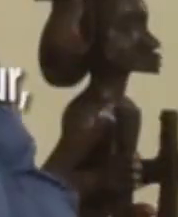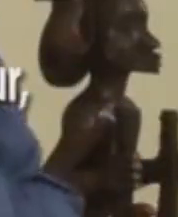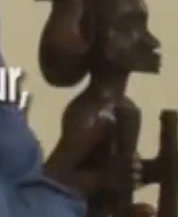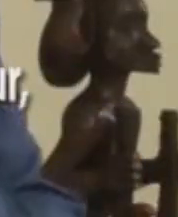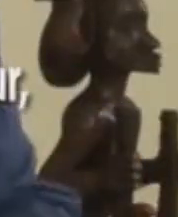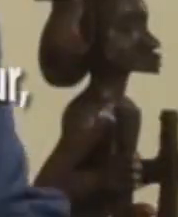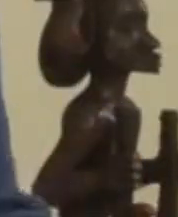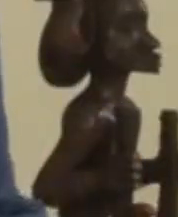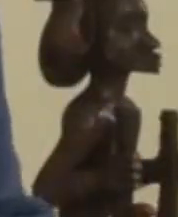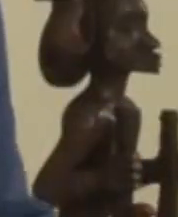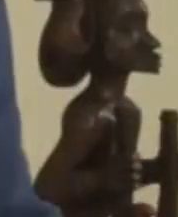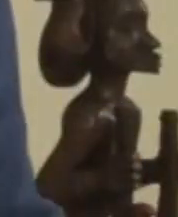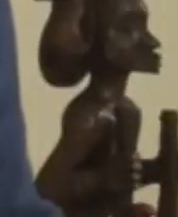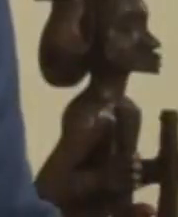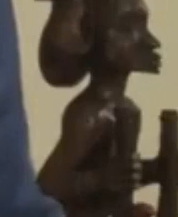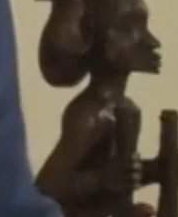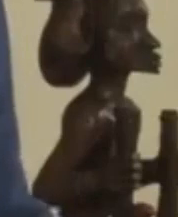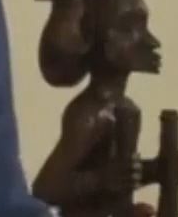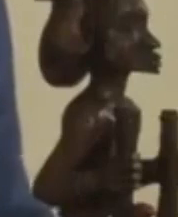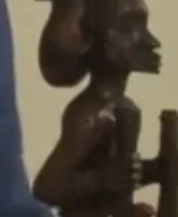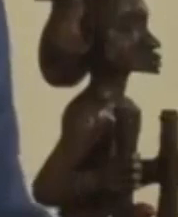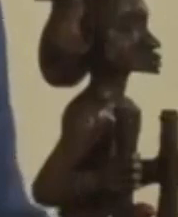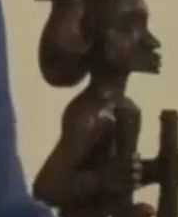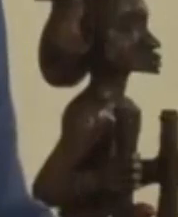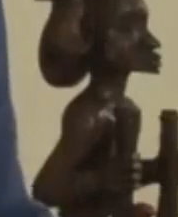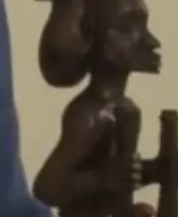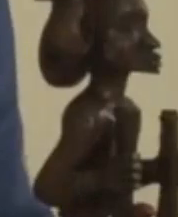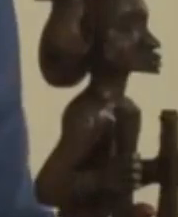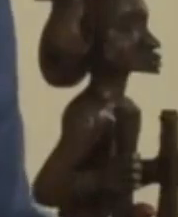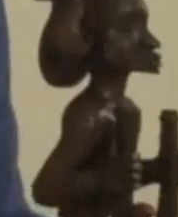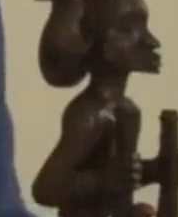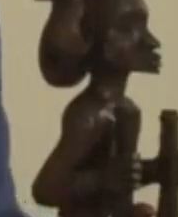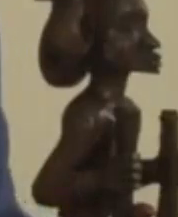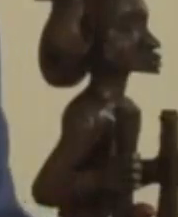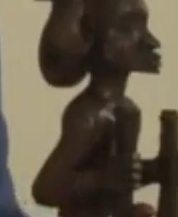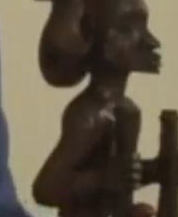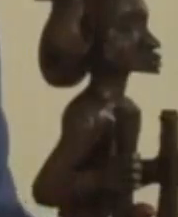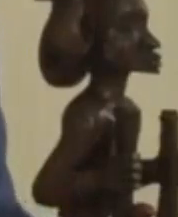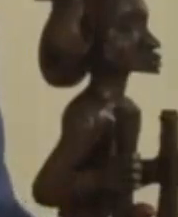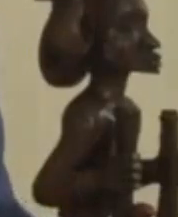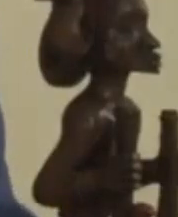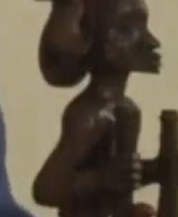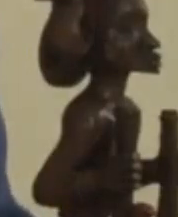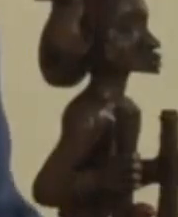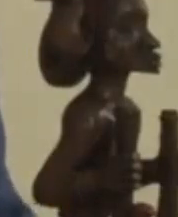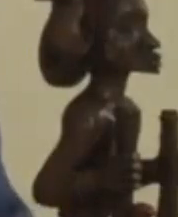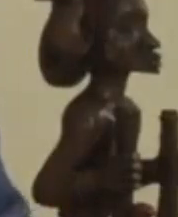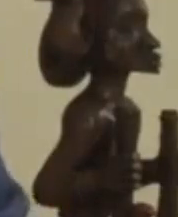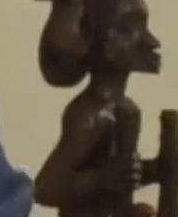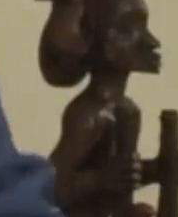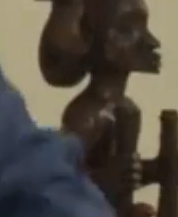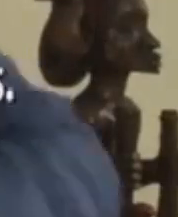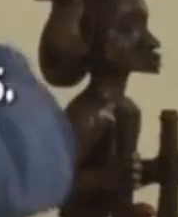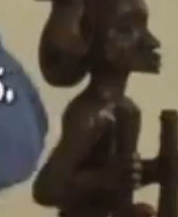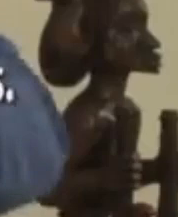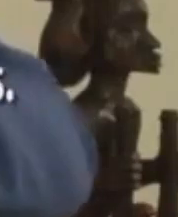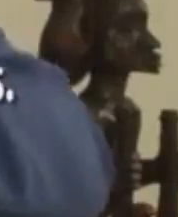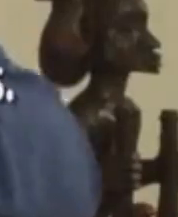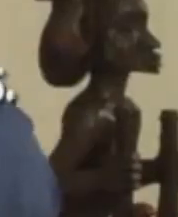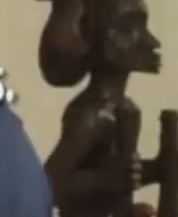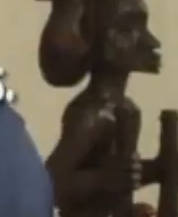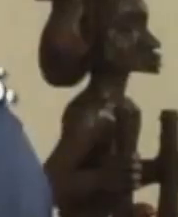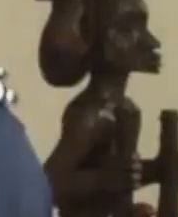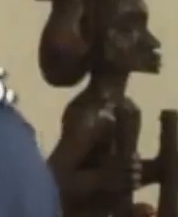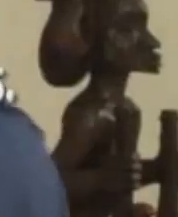onde estavam os inimigos, já eram tropas angolanas. Para ser sincero, eu quando cheguei no sul estava na Caama e a